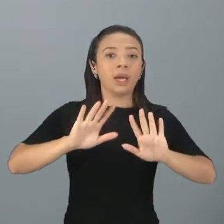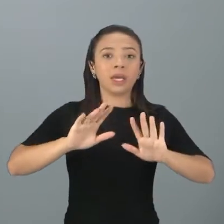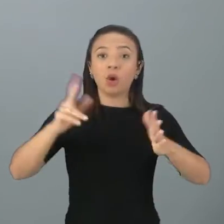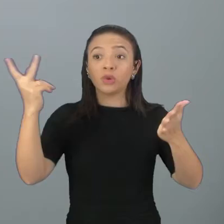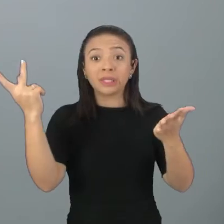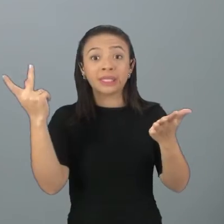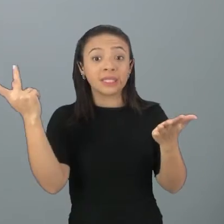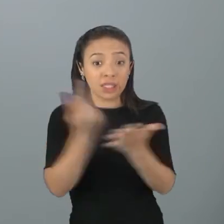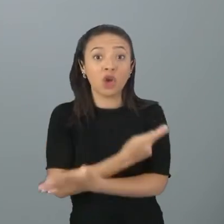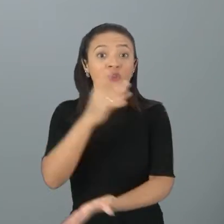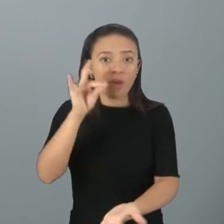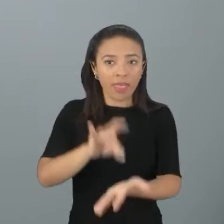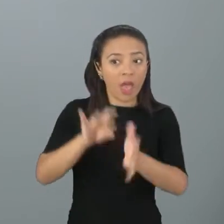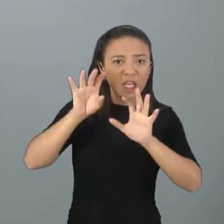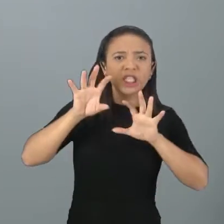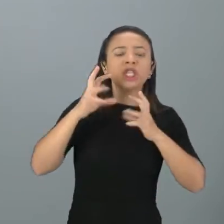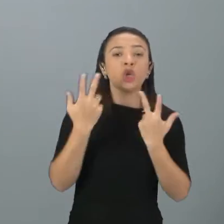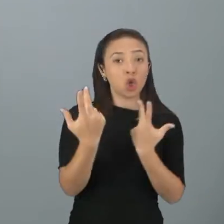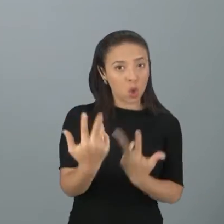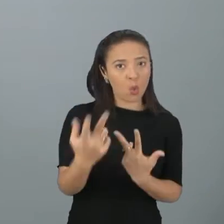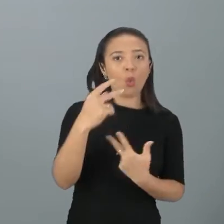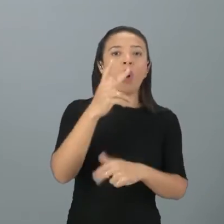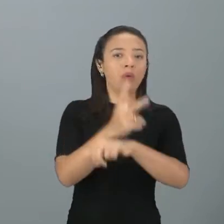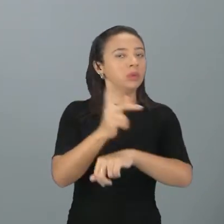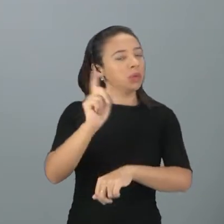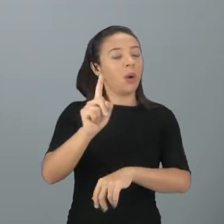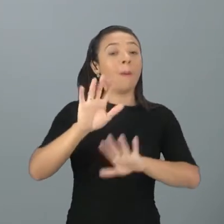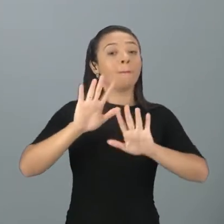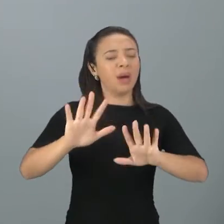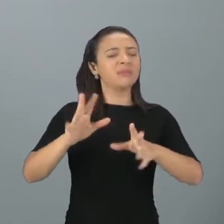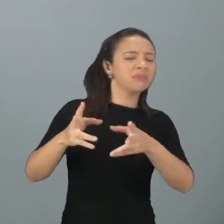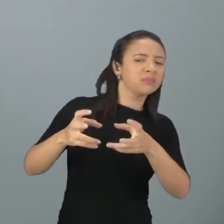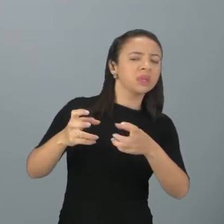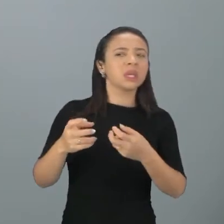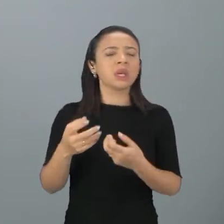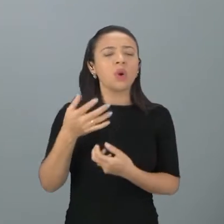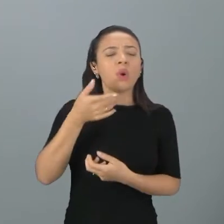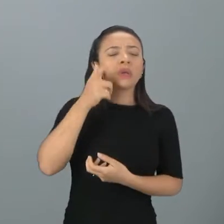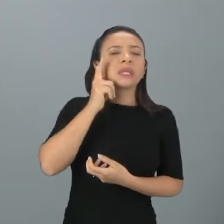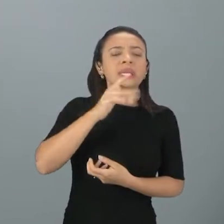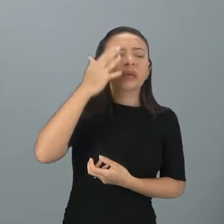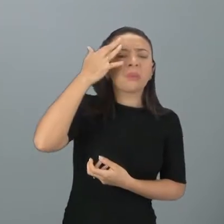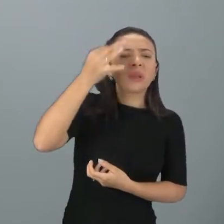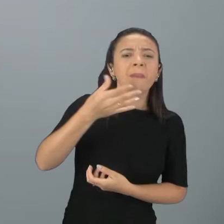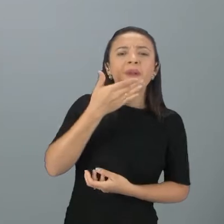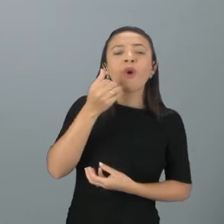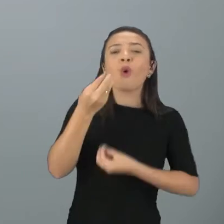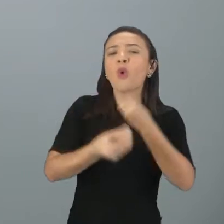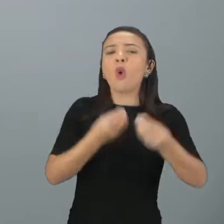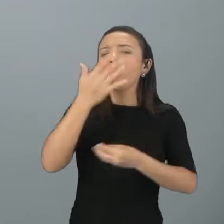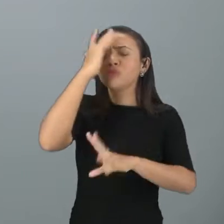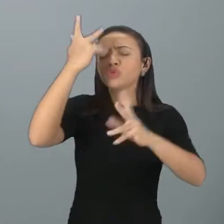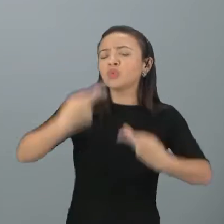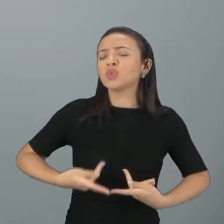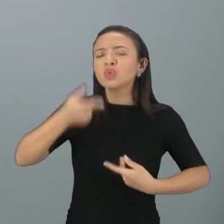fácil a gente entender o porquê que o homem foi se adaptando com as coisas que a natureza